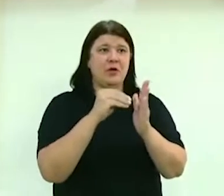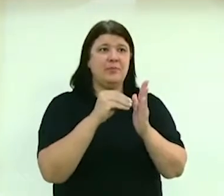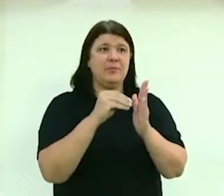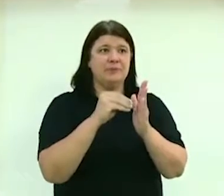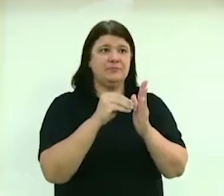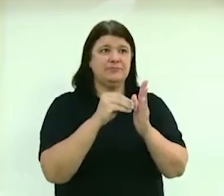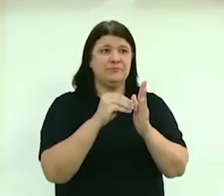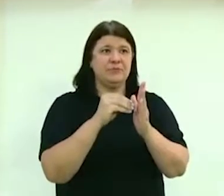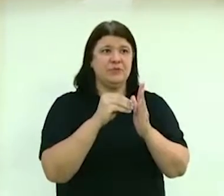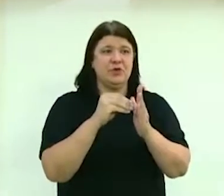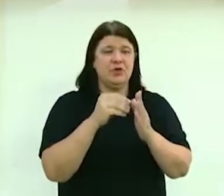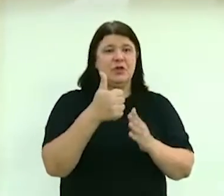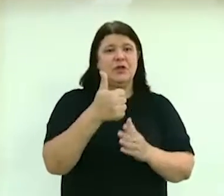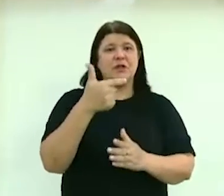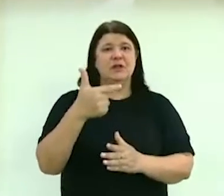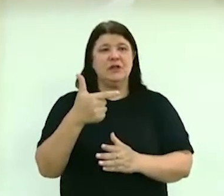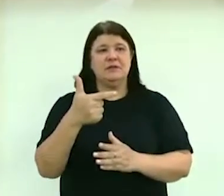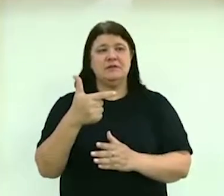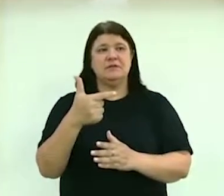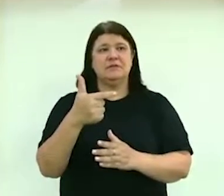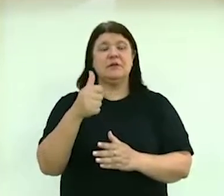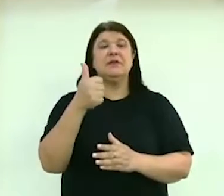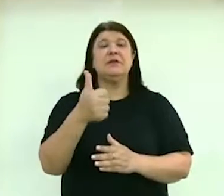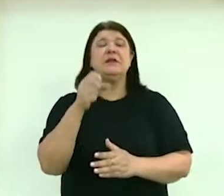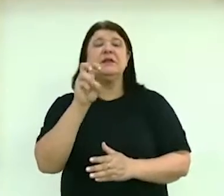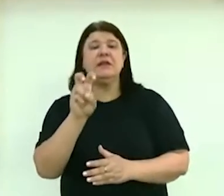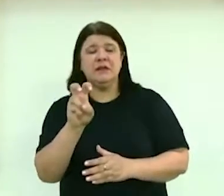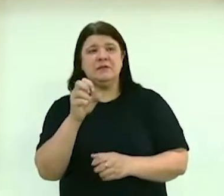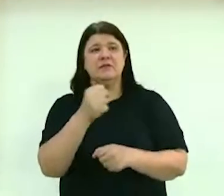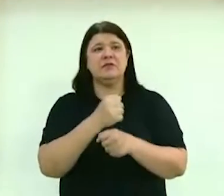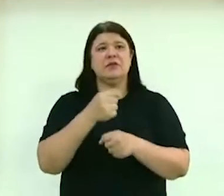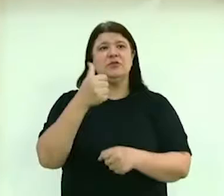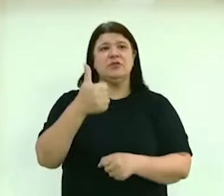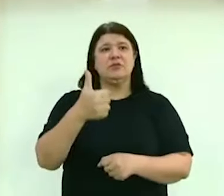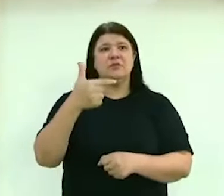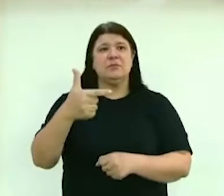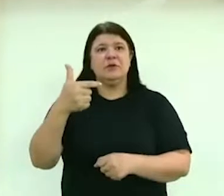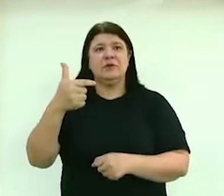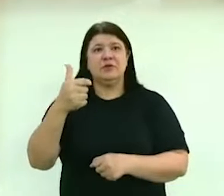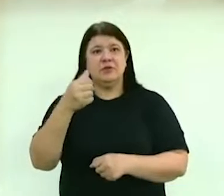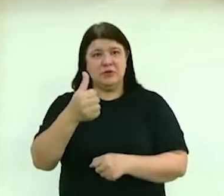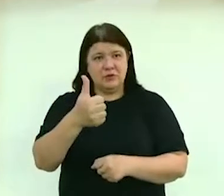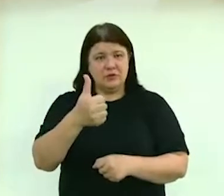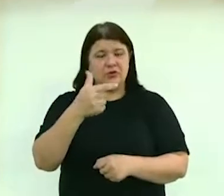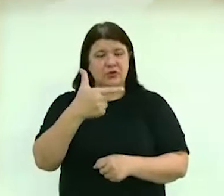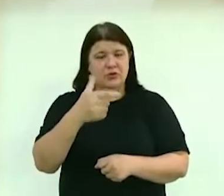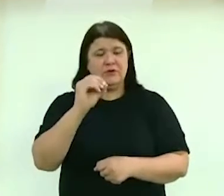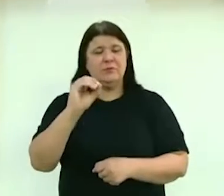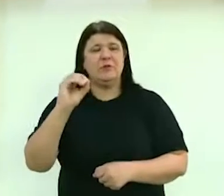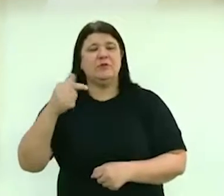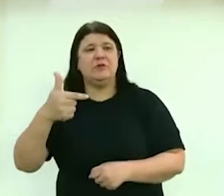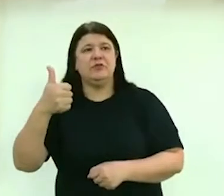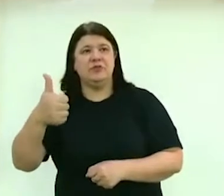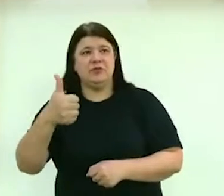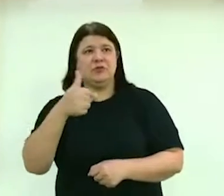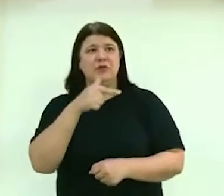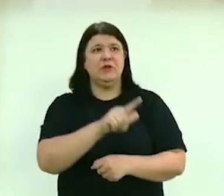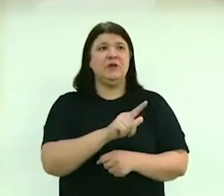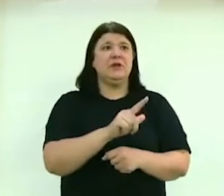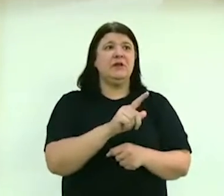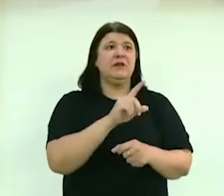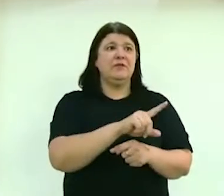moção 15 de 2021 ao Comando de Aviação da Polícia Militar João Negro, na Avenida Olavo